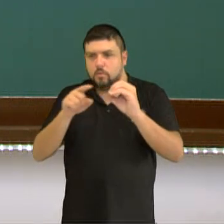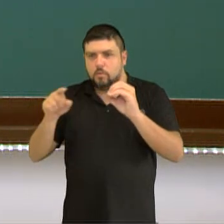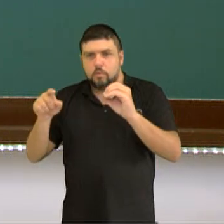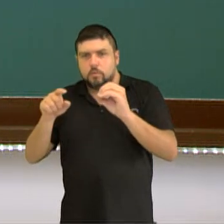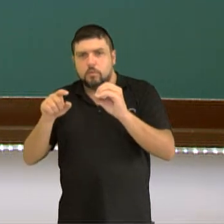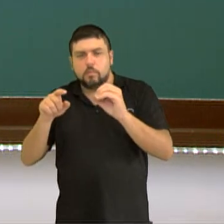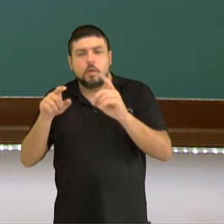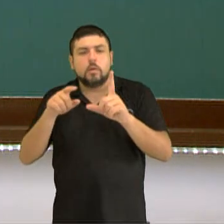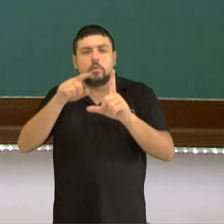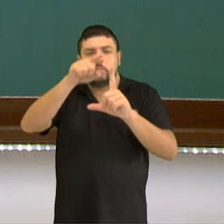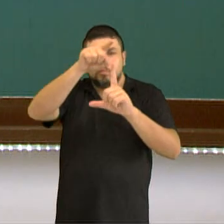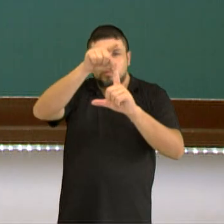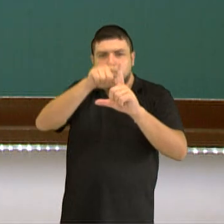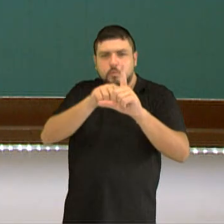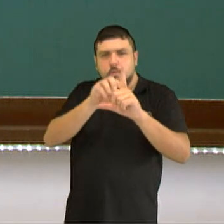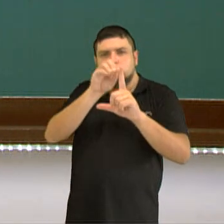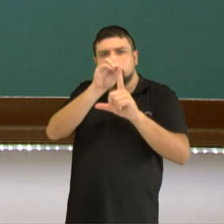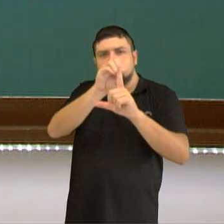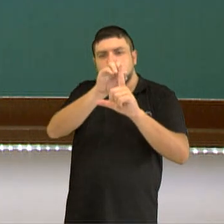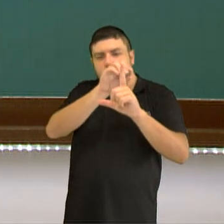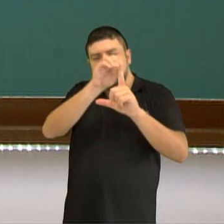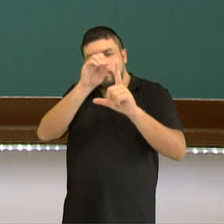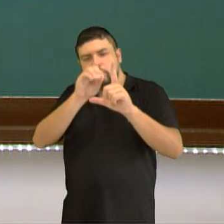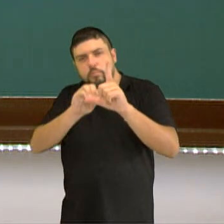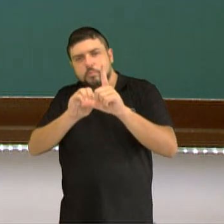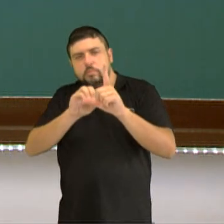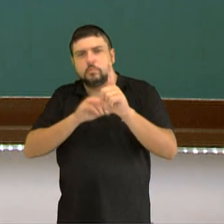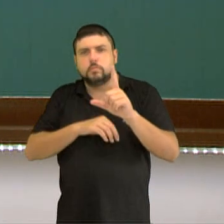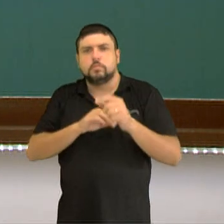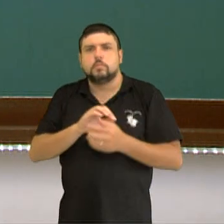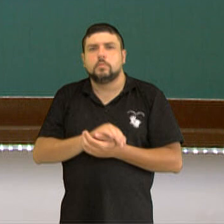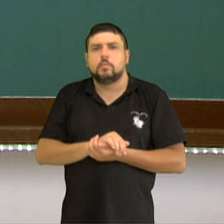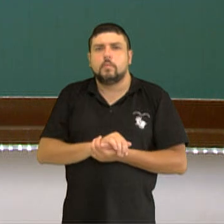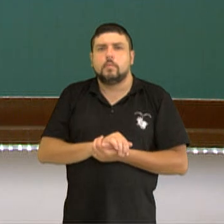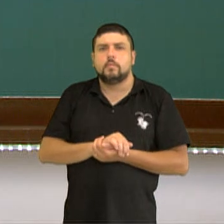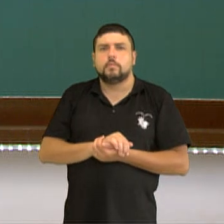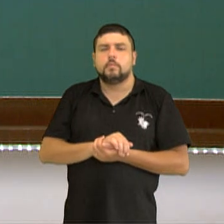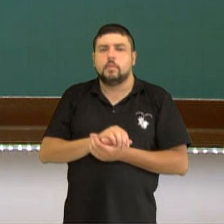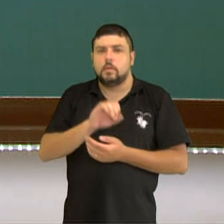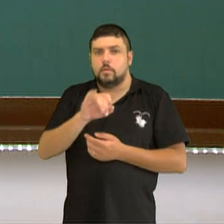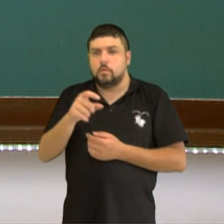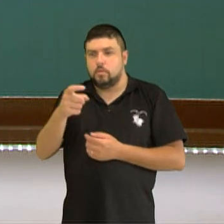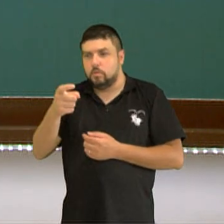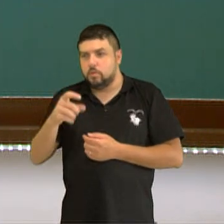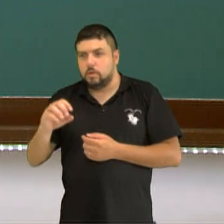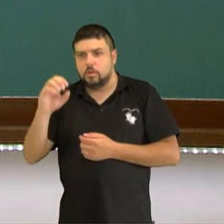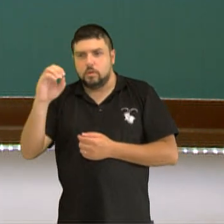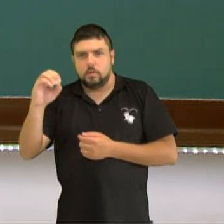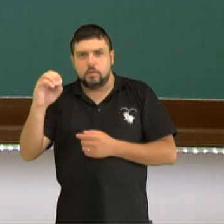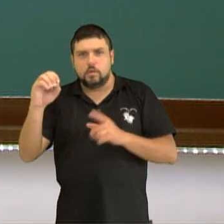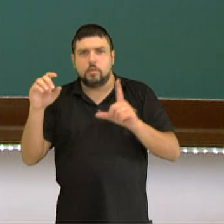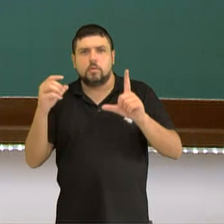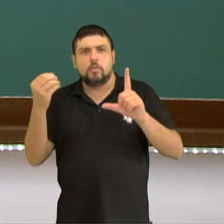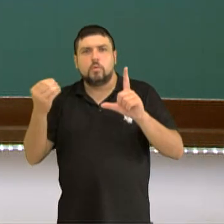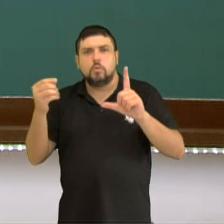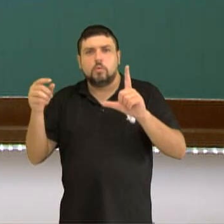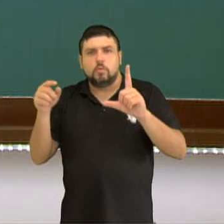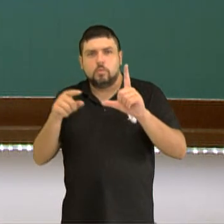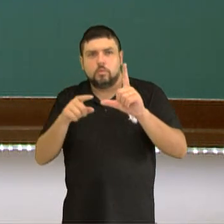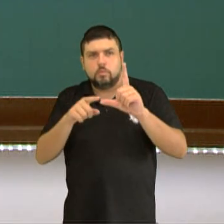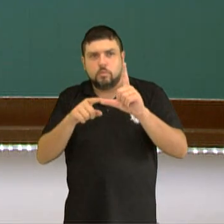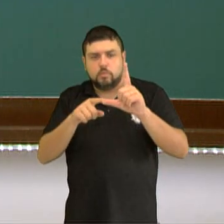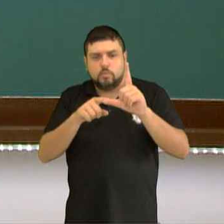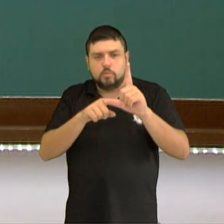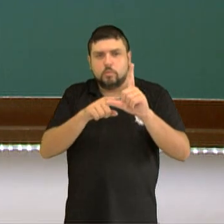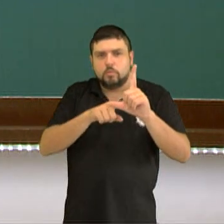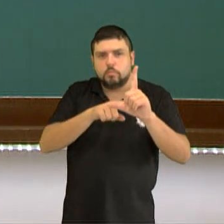do eixo da outra. Então, se eu tenho um valor de 0 aqui, ó, para o x, o ponto vai ficar em cima